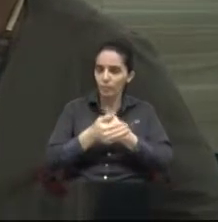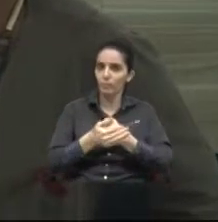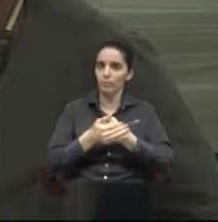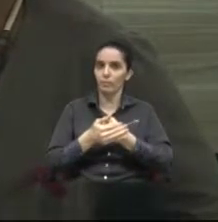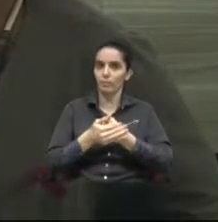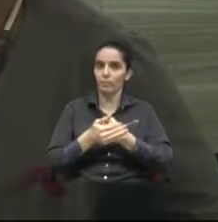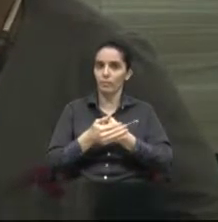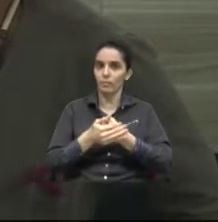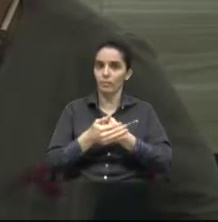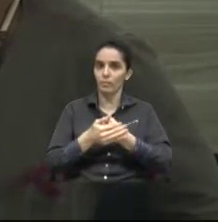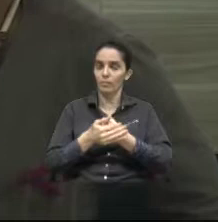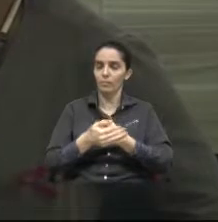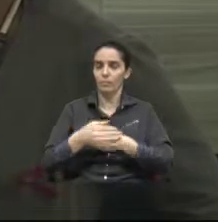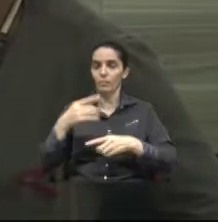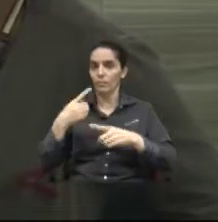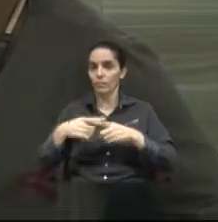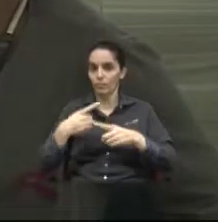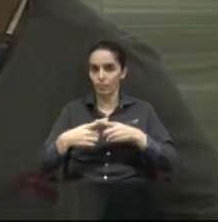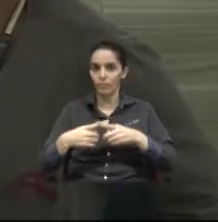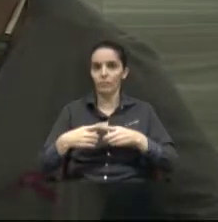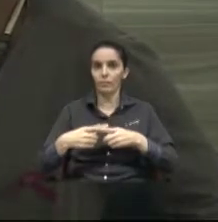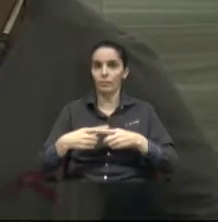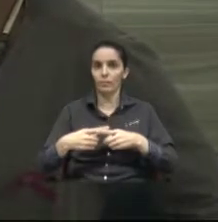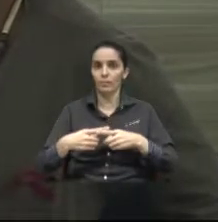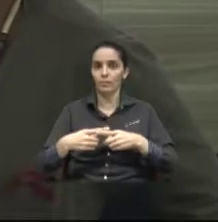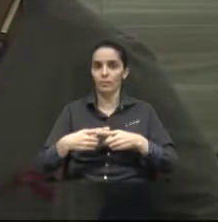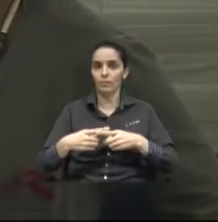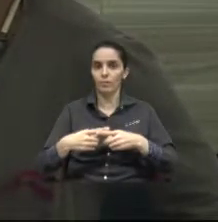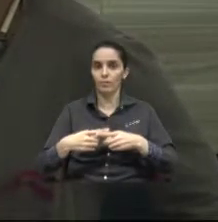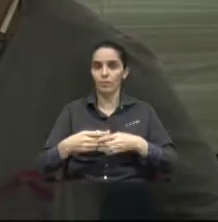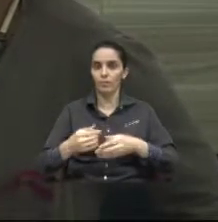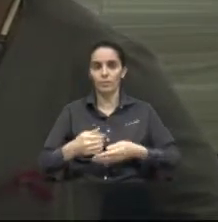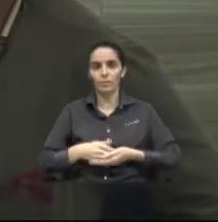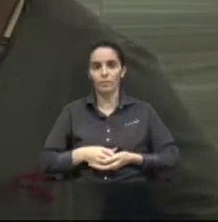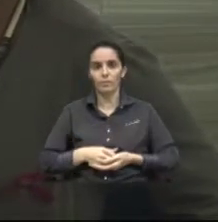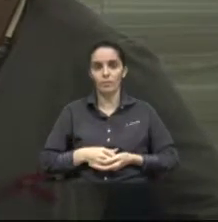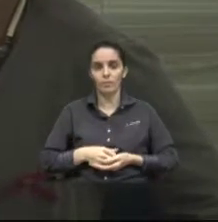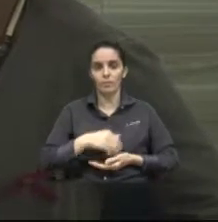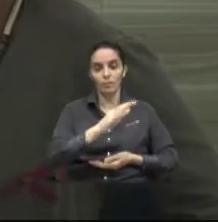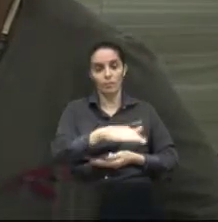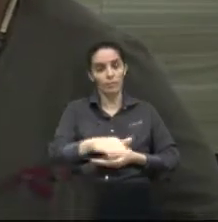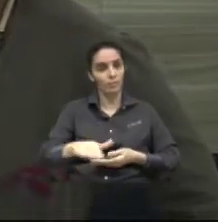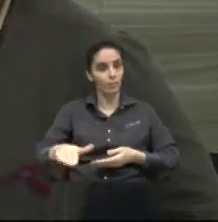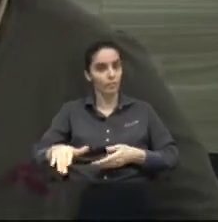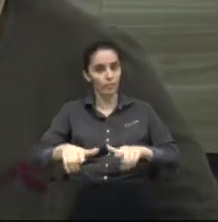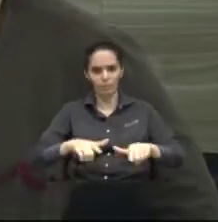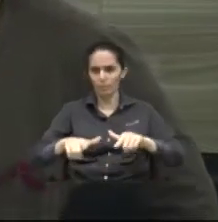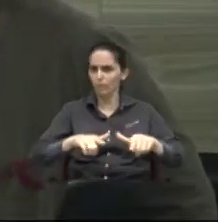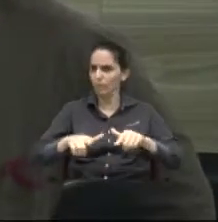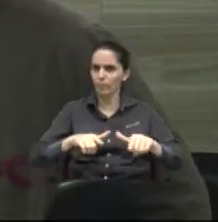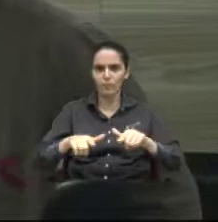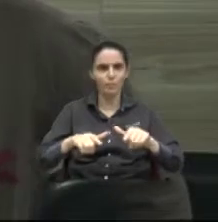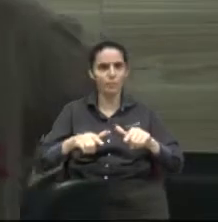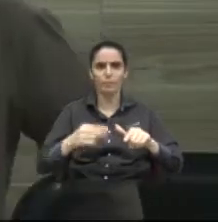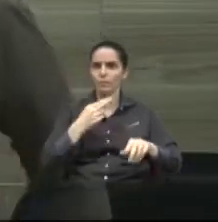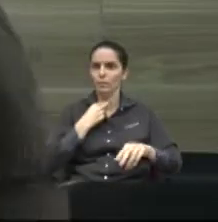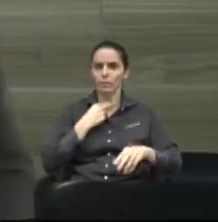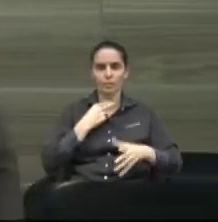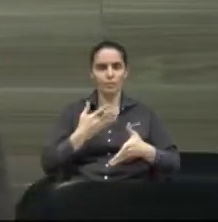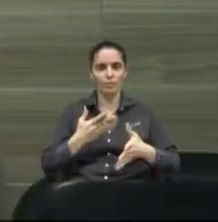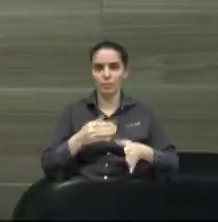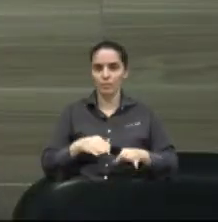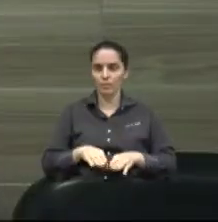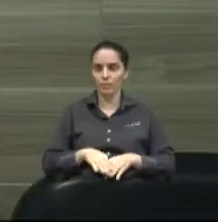aqui sabemos que as crianças, do mesmo jeito que nós não queremos crianças em trabalho infantil, crianças